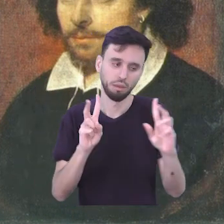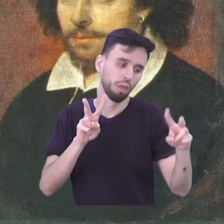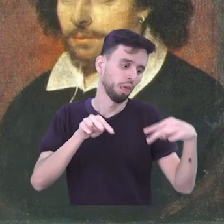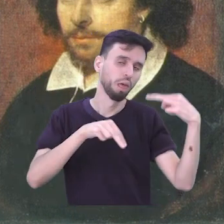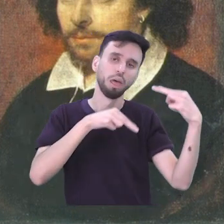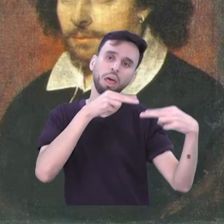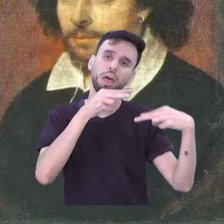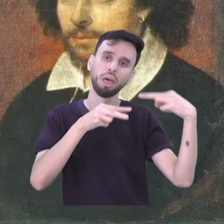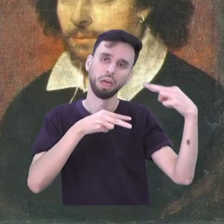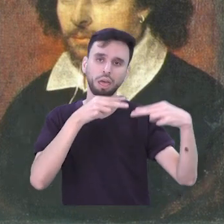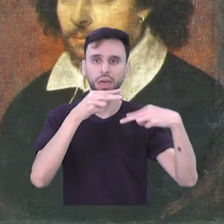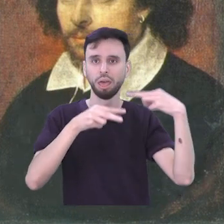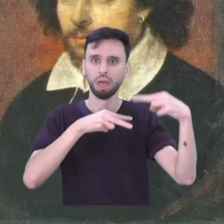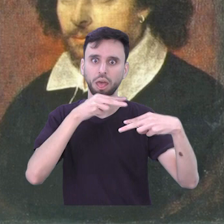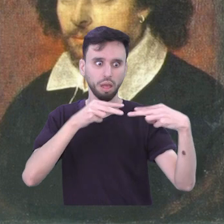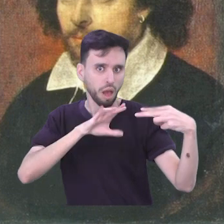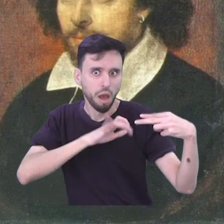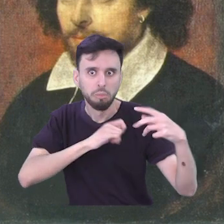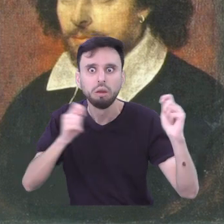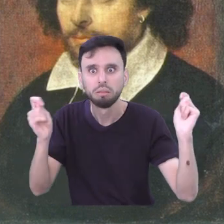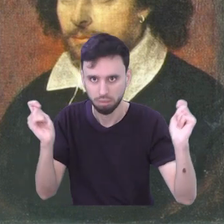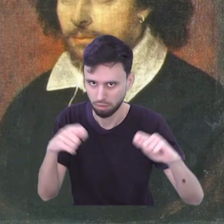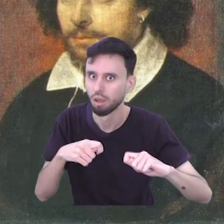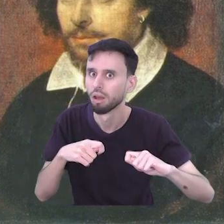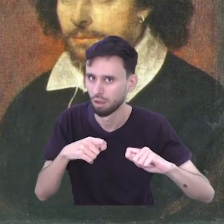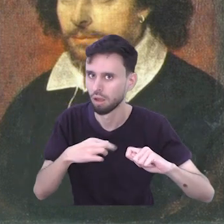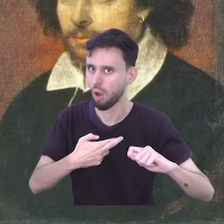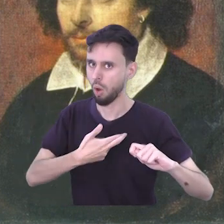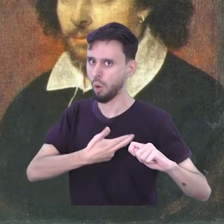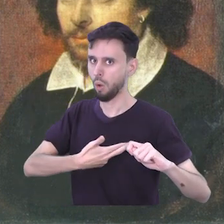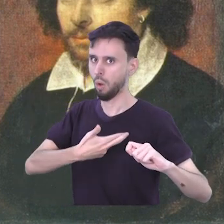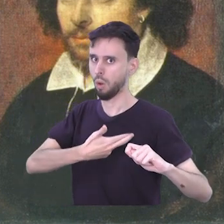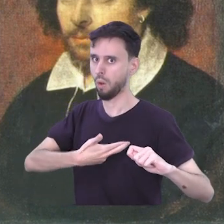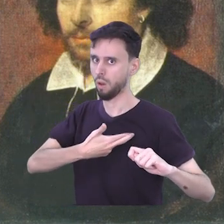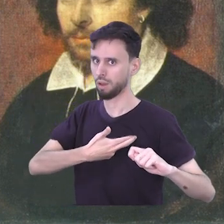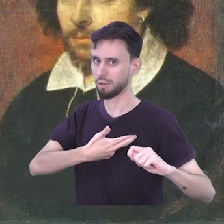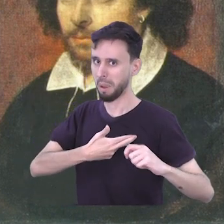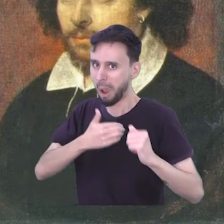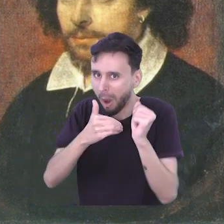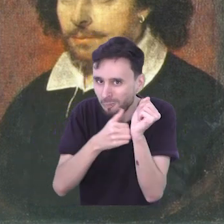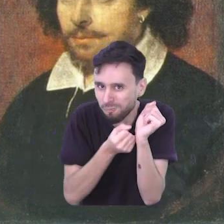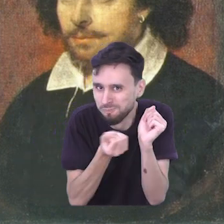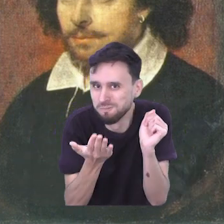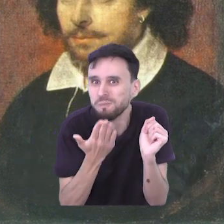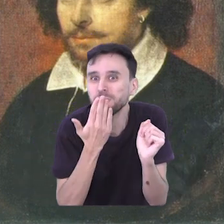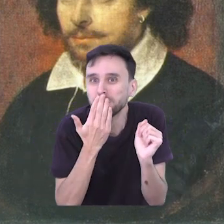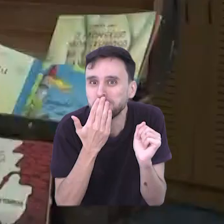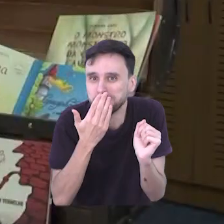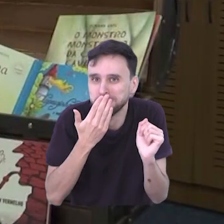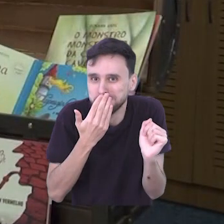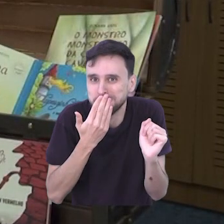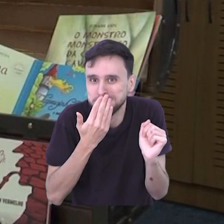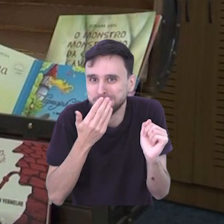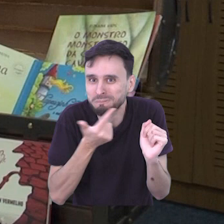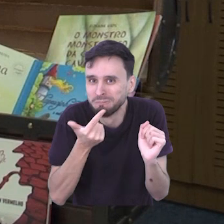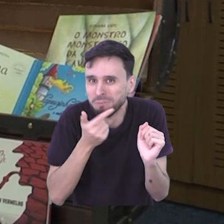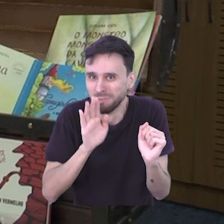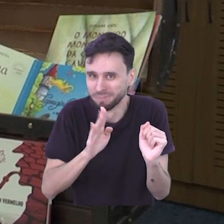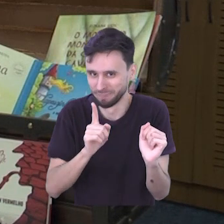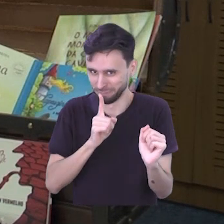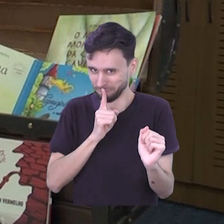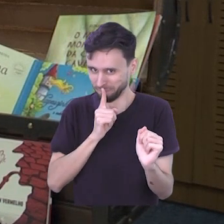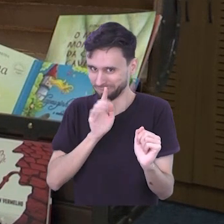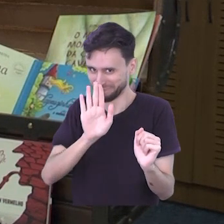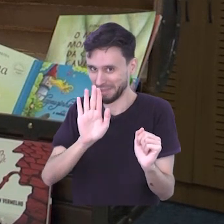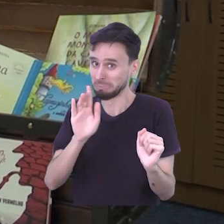legal, Romeu e Julieta também vivem esse amor impossível. E infelizmente, como eu já dei um spoiler, né, contei o final, tem um final trágico.